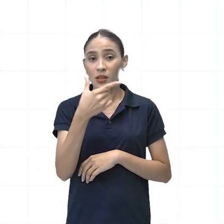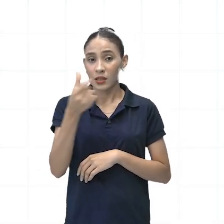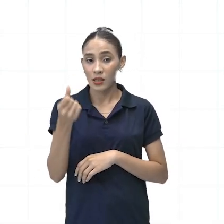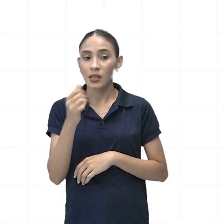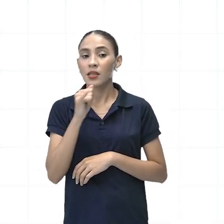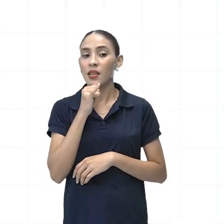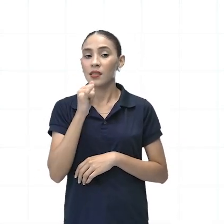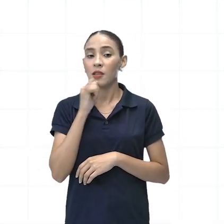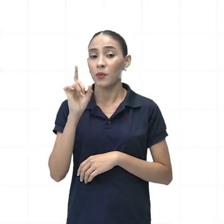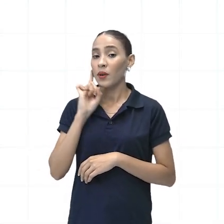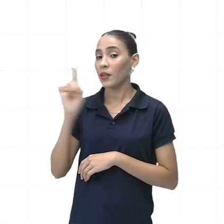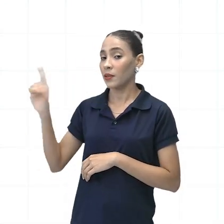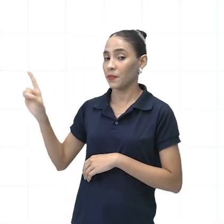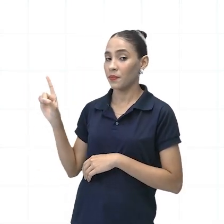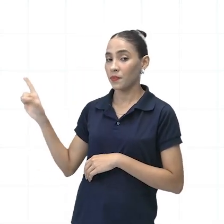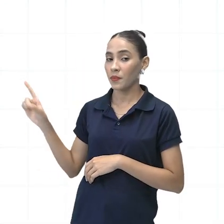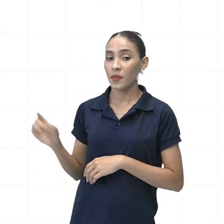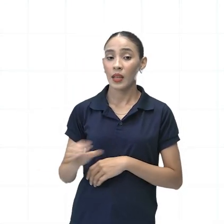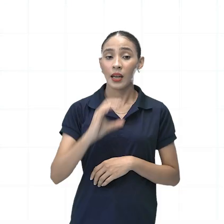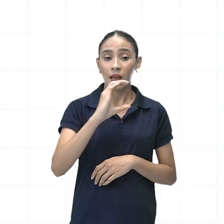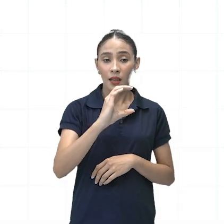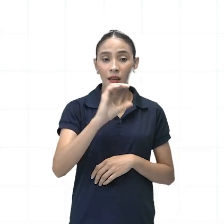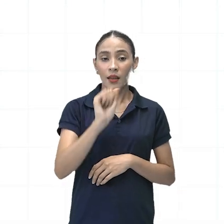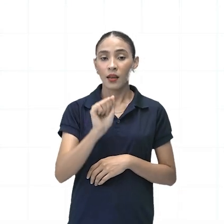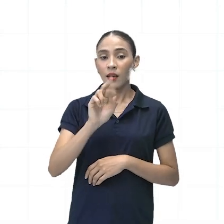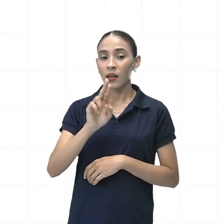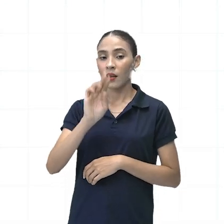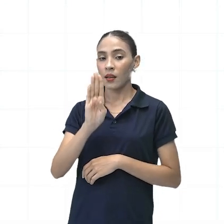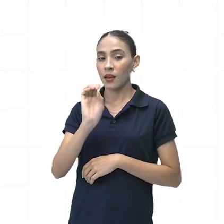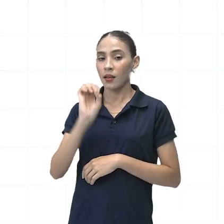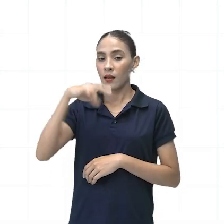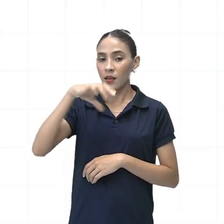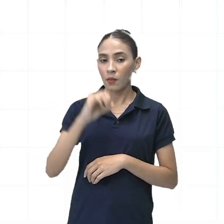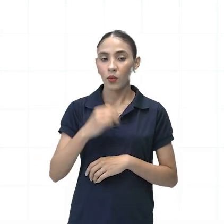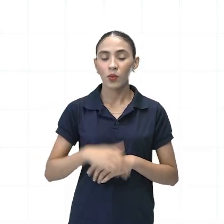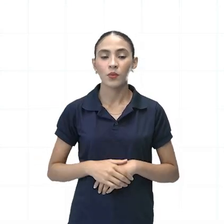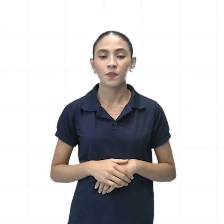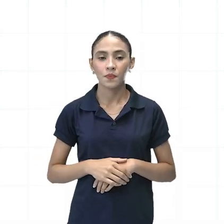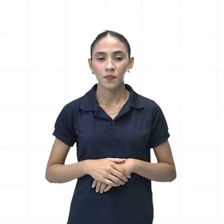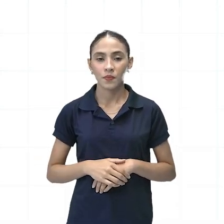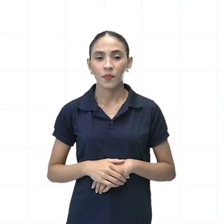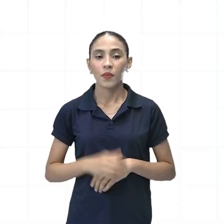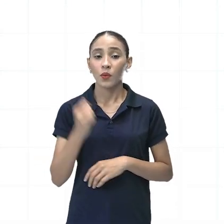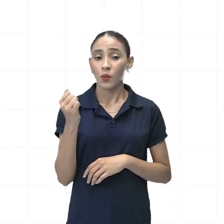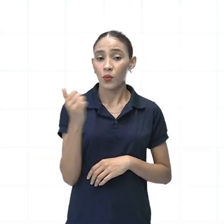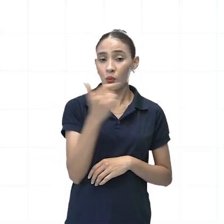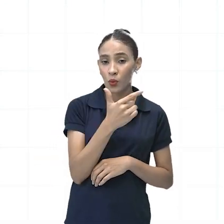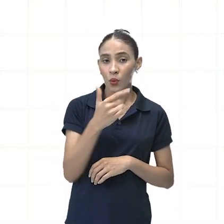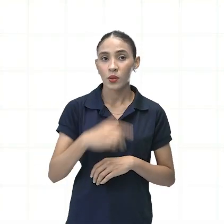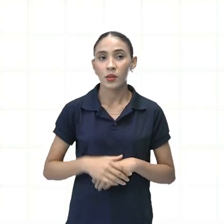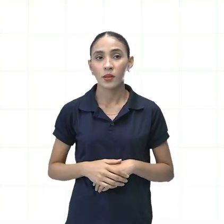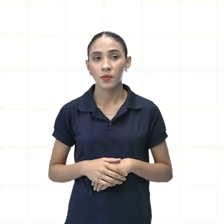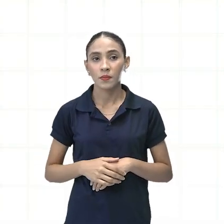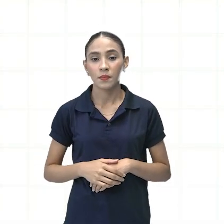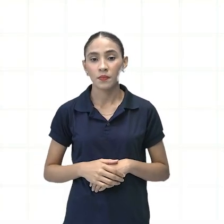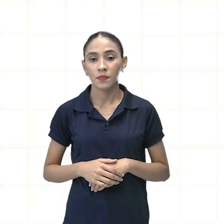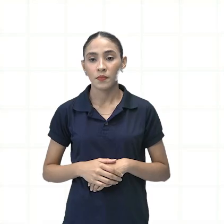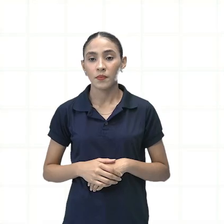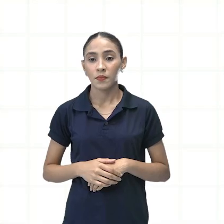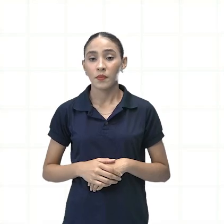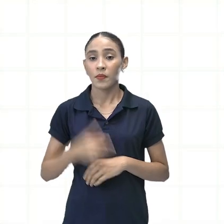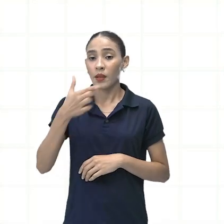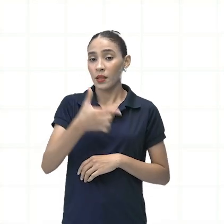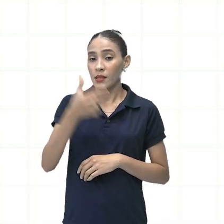esse valor aqui. Carbono apresenta massa 12 e o oxigênio apresenta